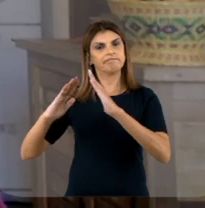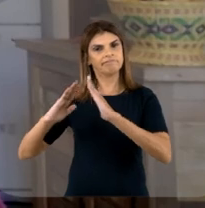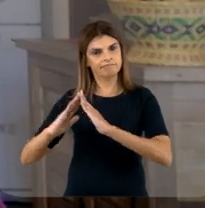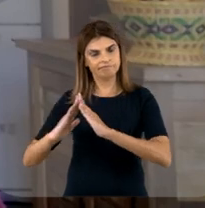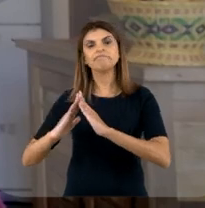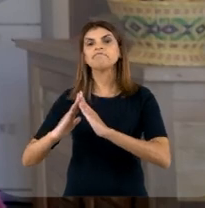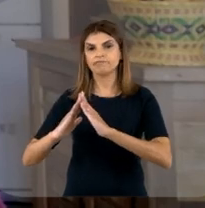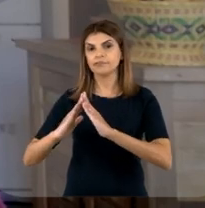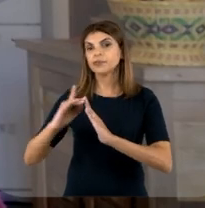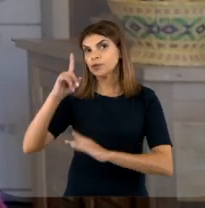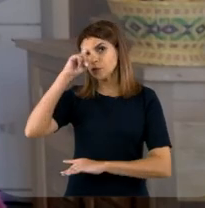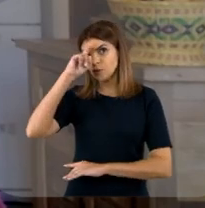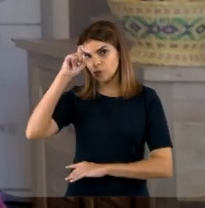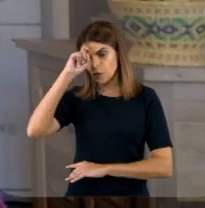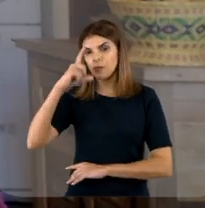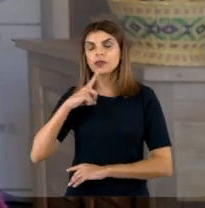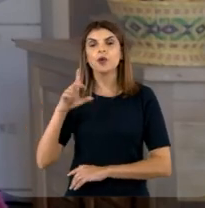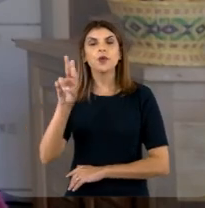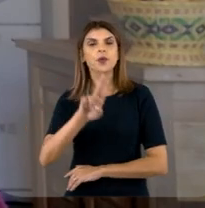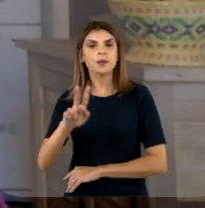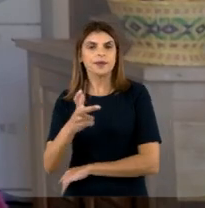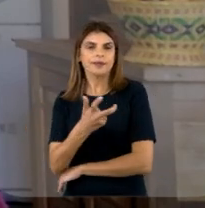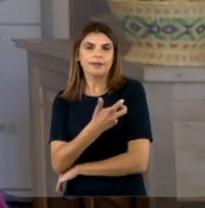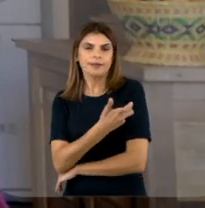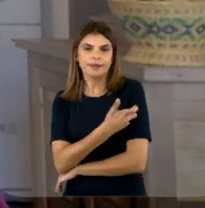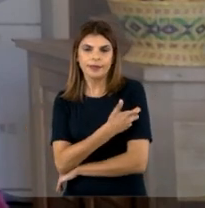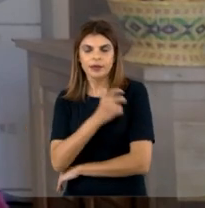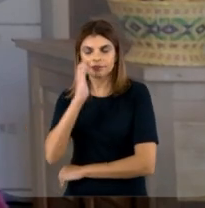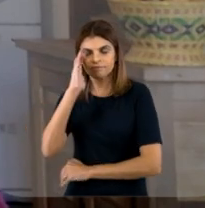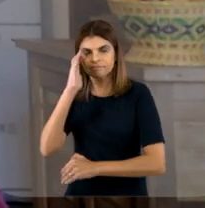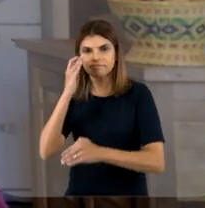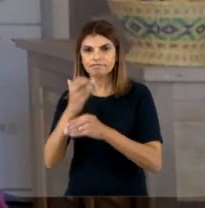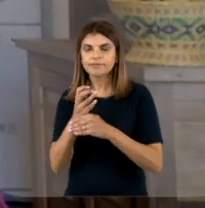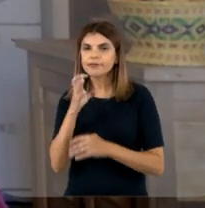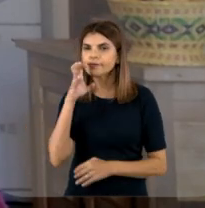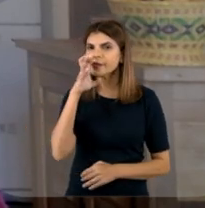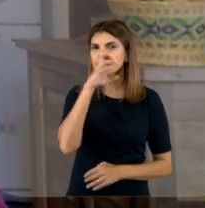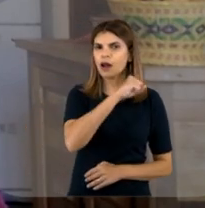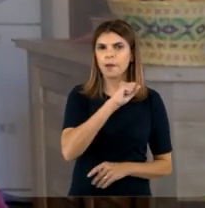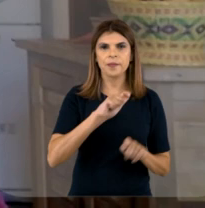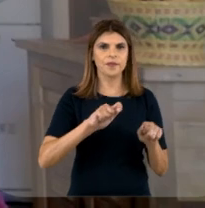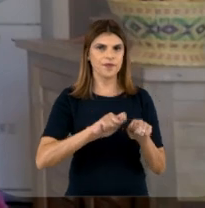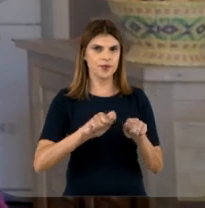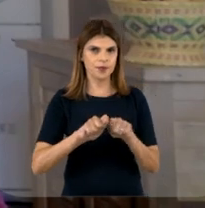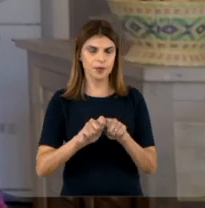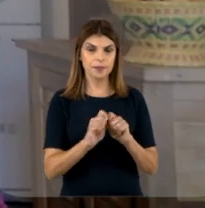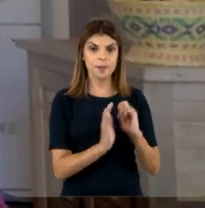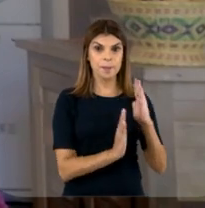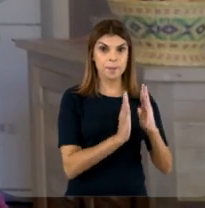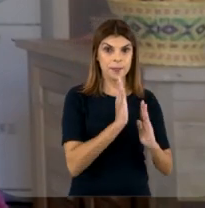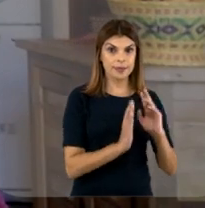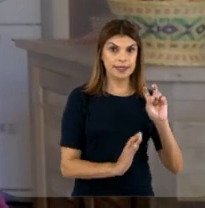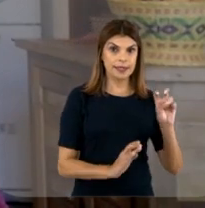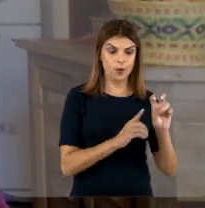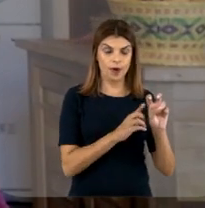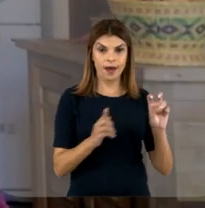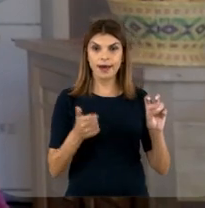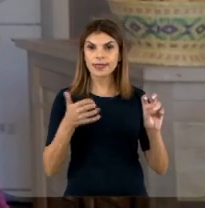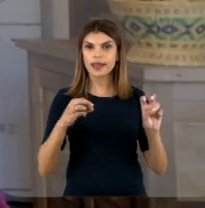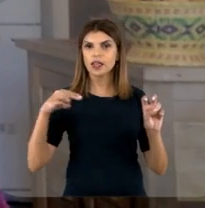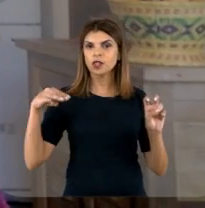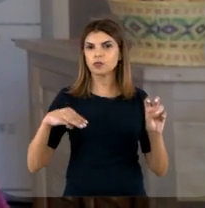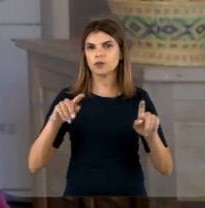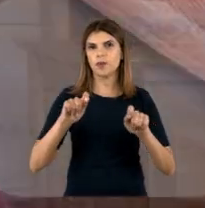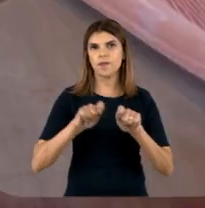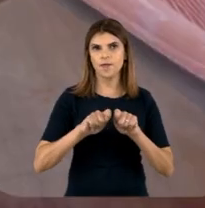ambulatorialmente com o uso de anestésicos locais e também por ser um procedimento de rápida realização. Dura de 5 a 10 minutos